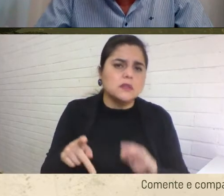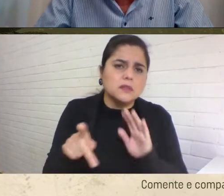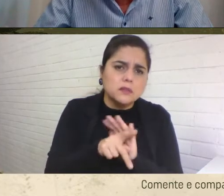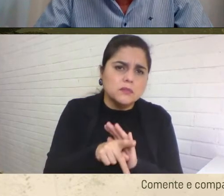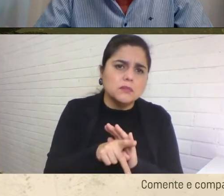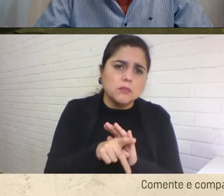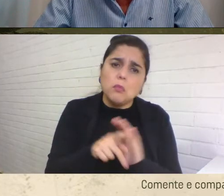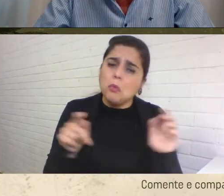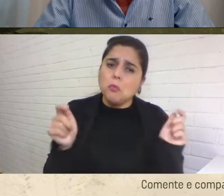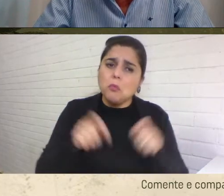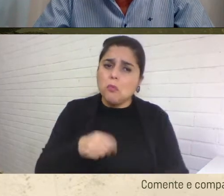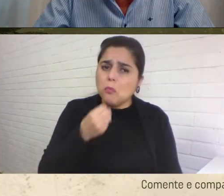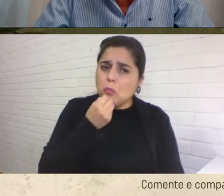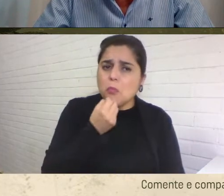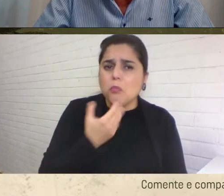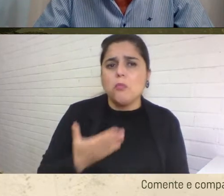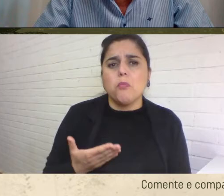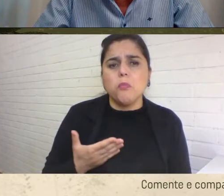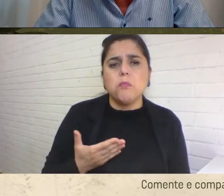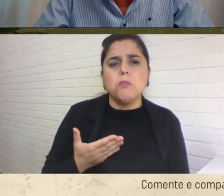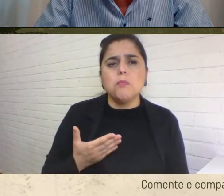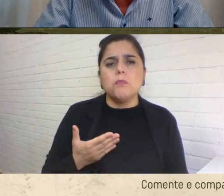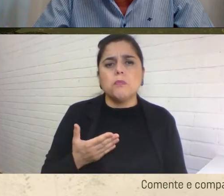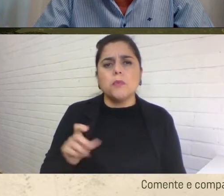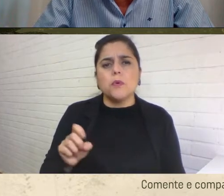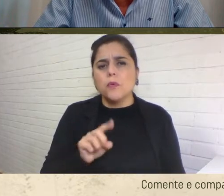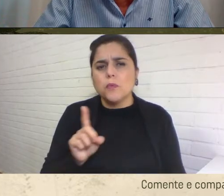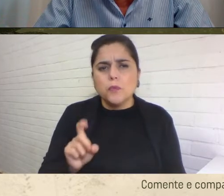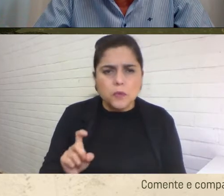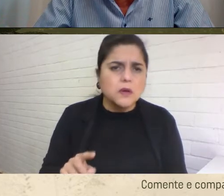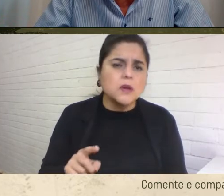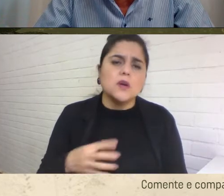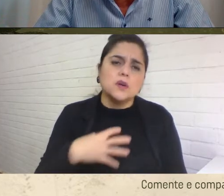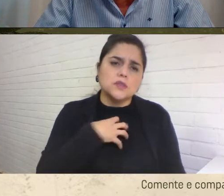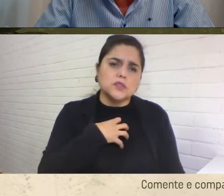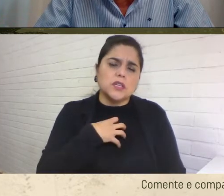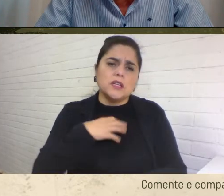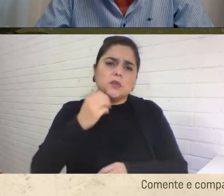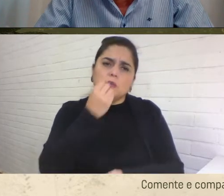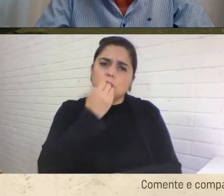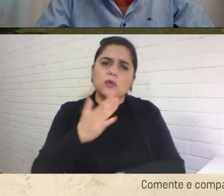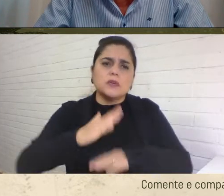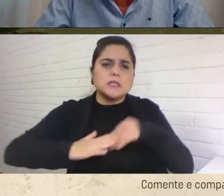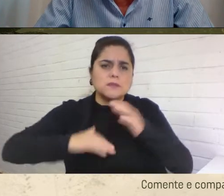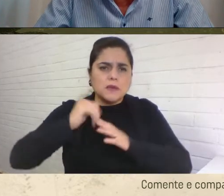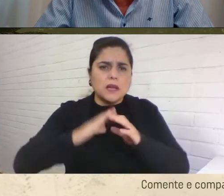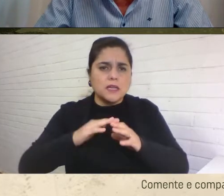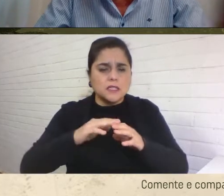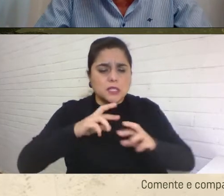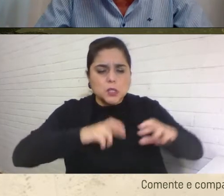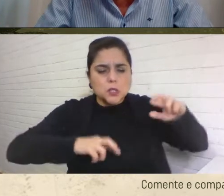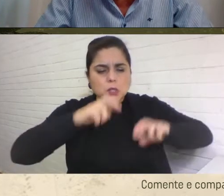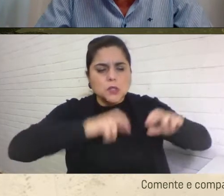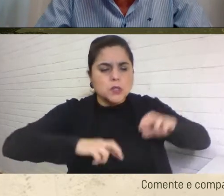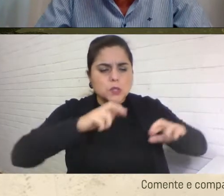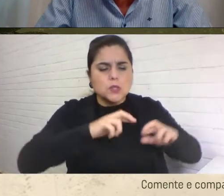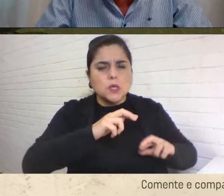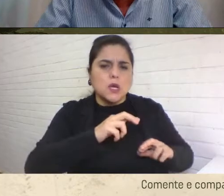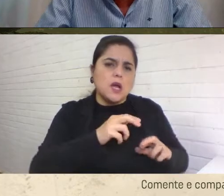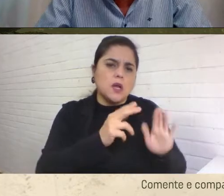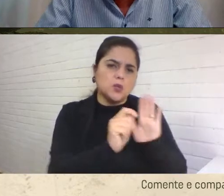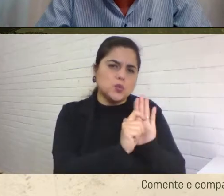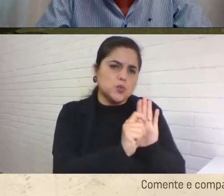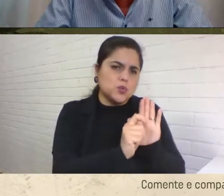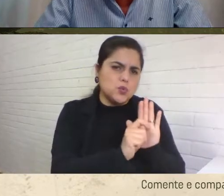eficaz e que está consagrado no portal de boas práticas do Observatório Europeu das Drogas e Toxicodependência, que, como sabem,